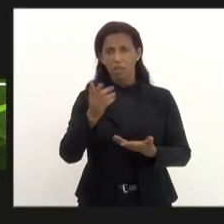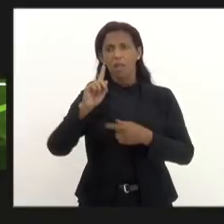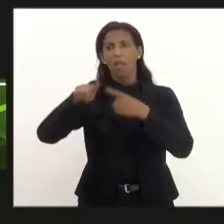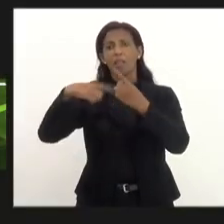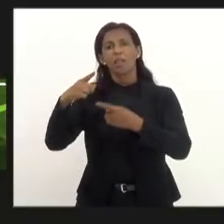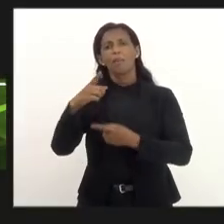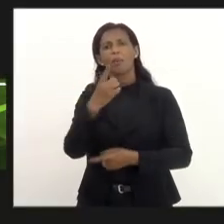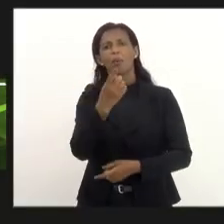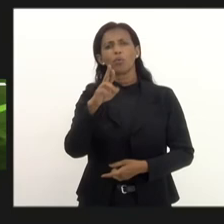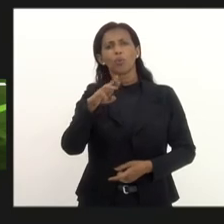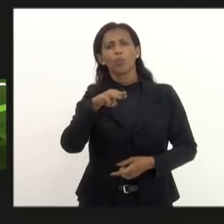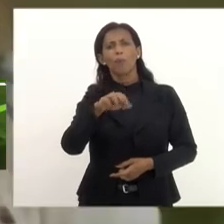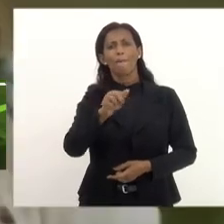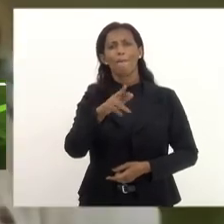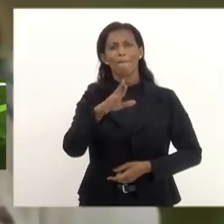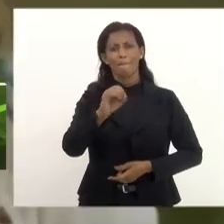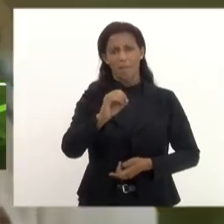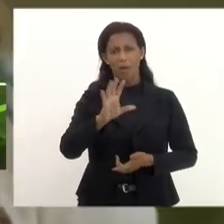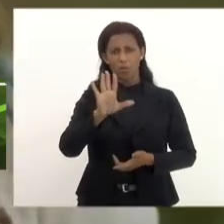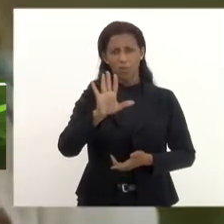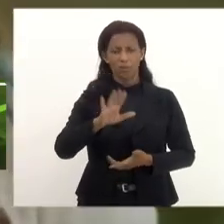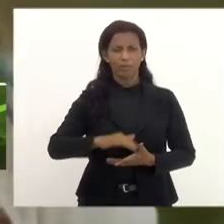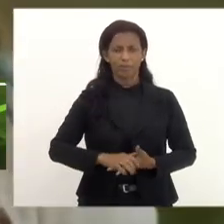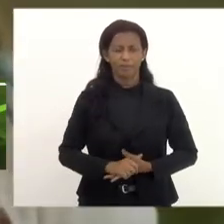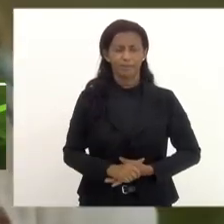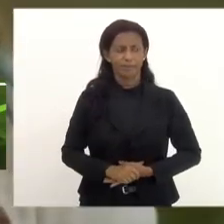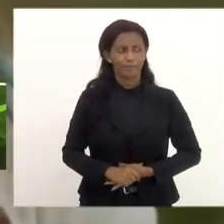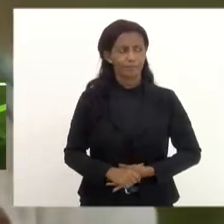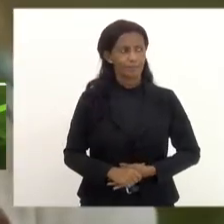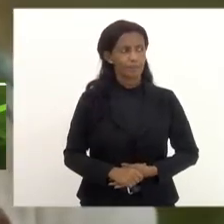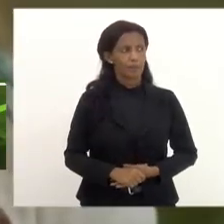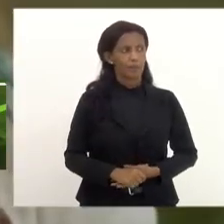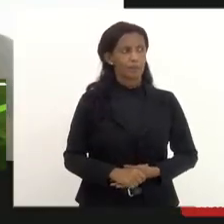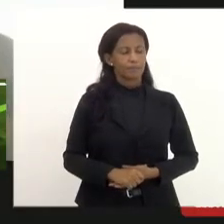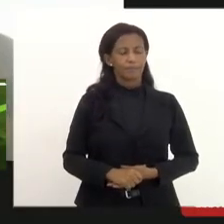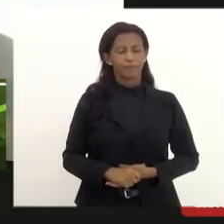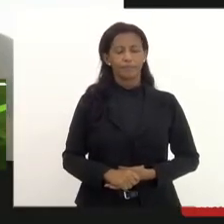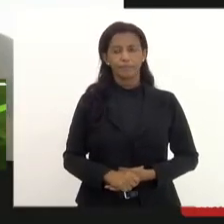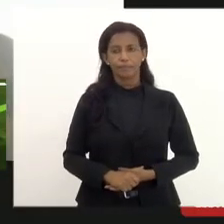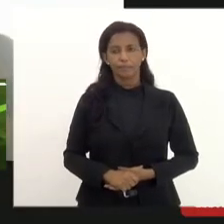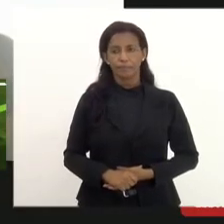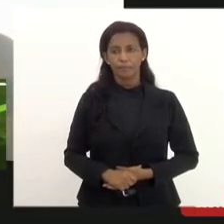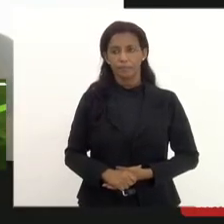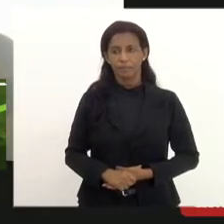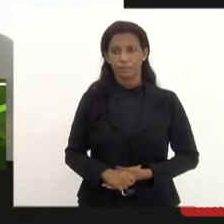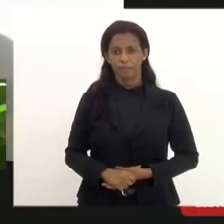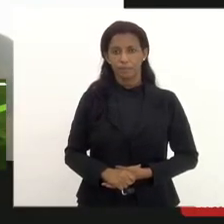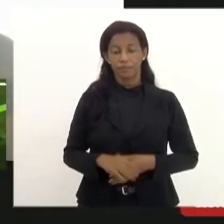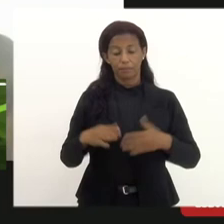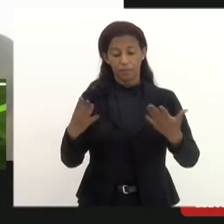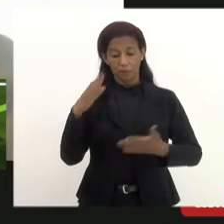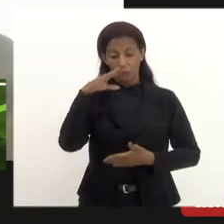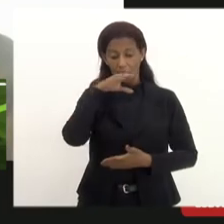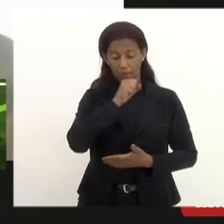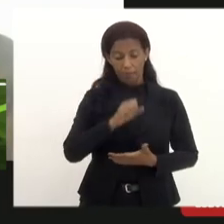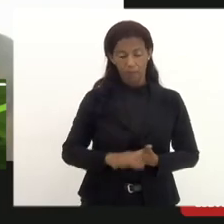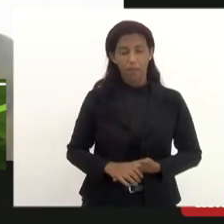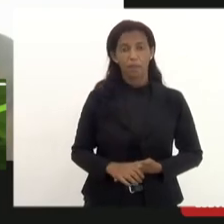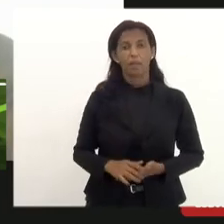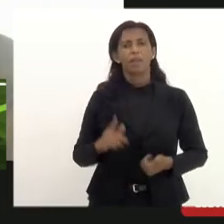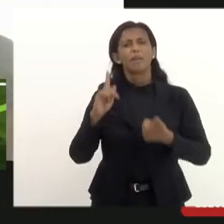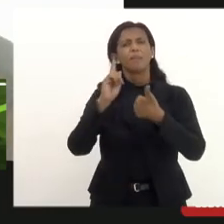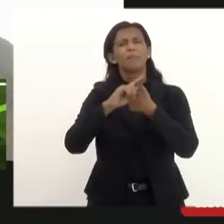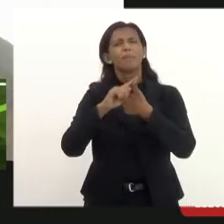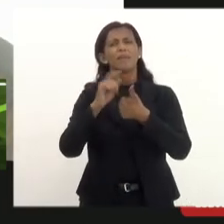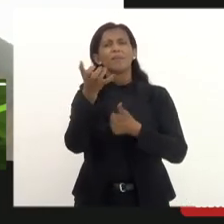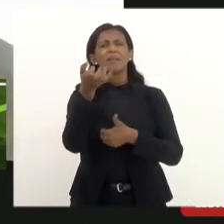doutor Mauro, que ele também queria fazer uma pergunta, tá bem? Por favor, doutor Mauro. Então, vamos lá rapidamente. Quer dizer, primeiro eu gostaria de